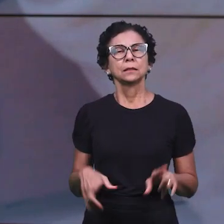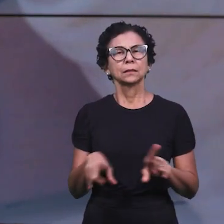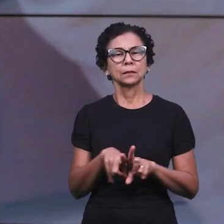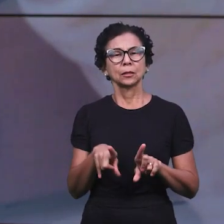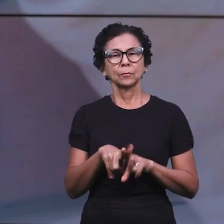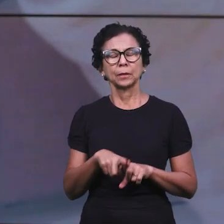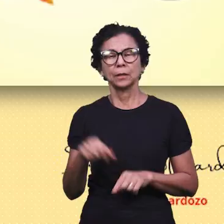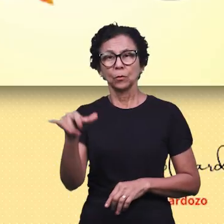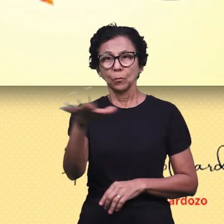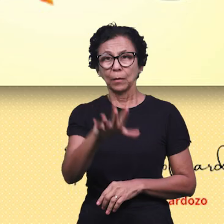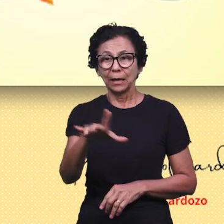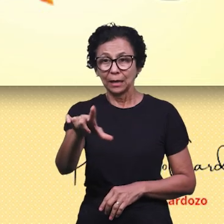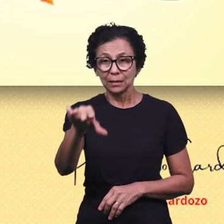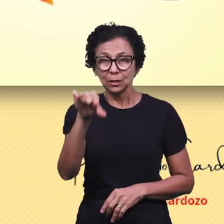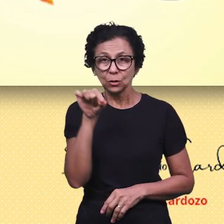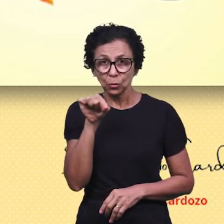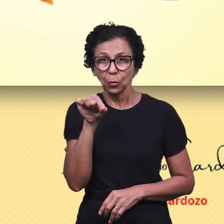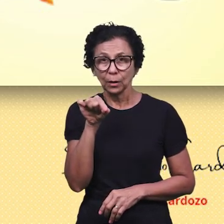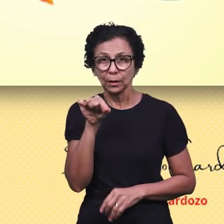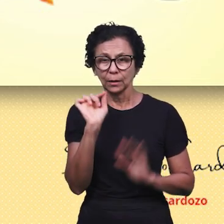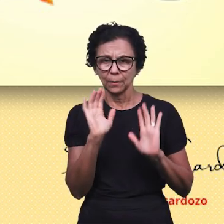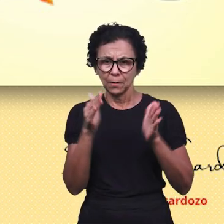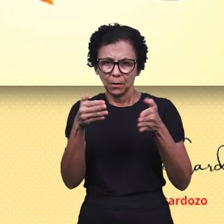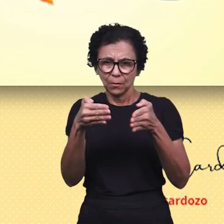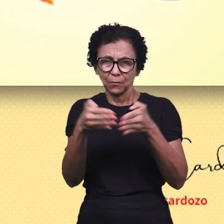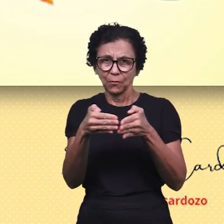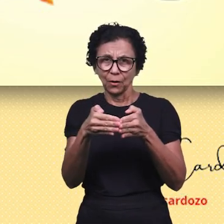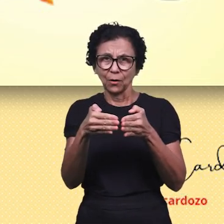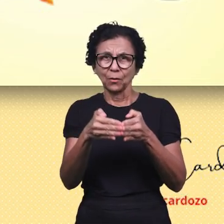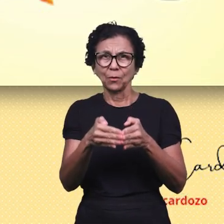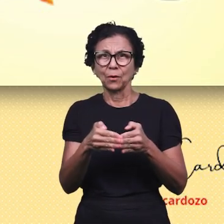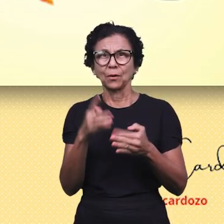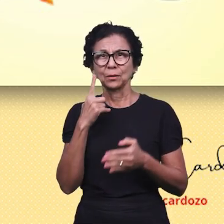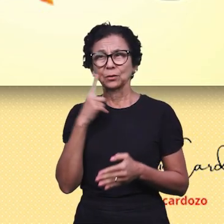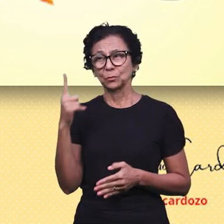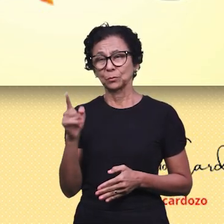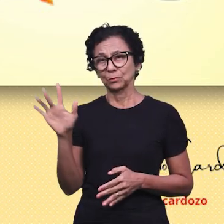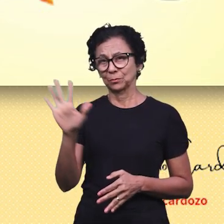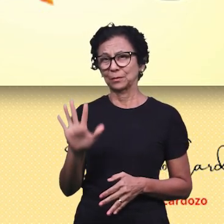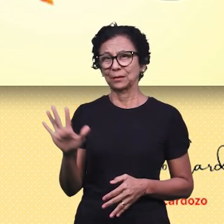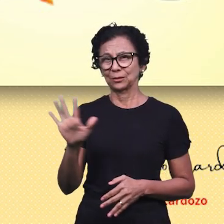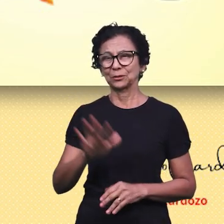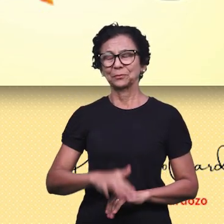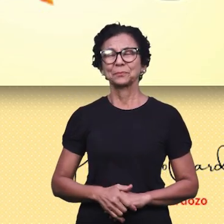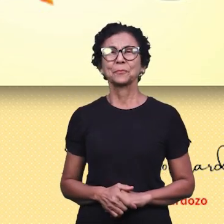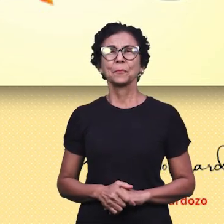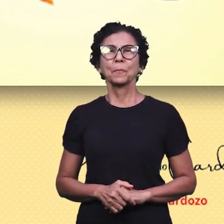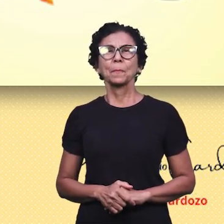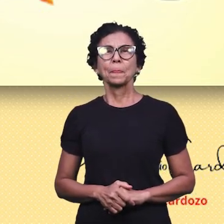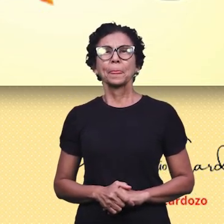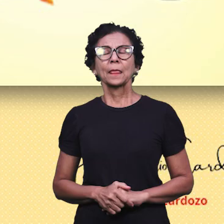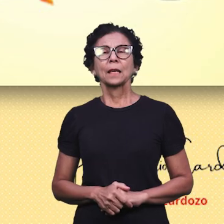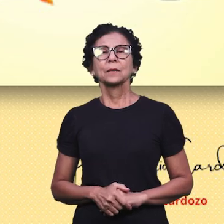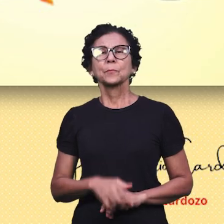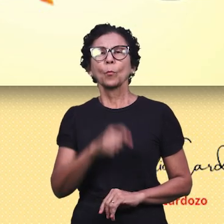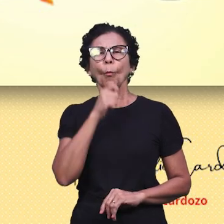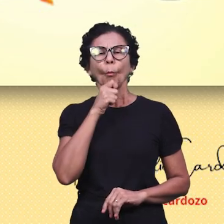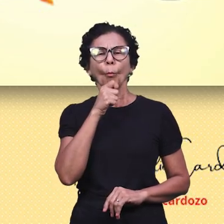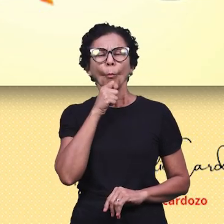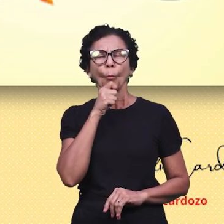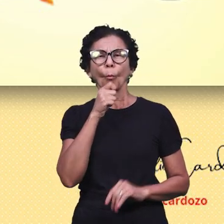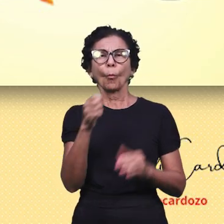e foque nela. Eu trouxe até uma imagenzinha que a gente pode entender um pouquinho, né? Quando você está sem foco, você fica